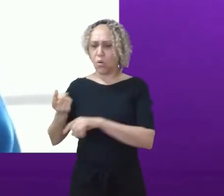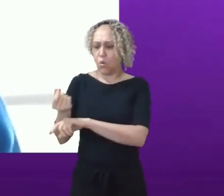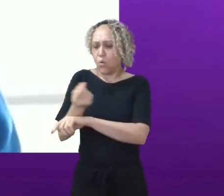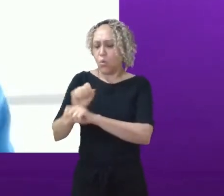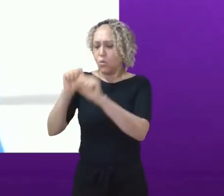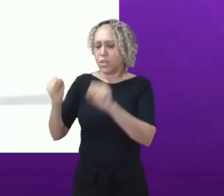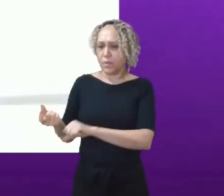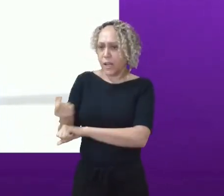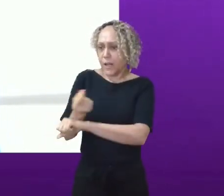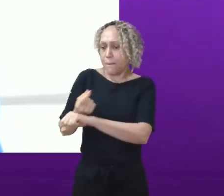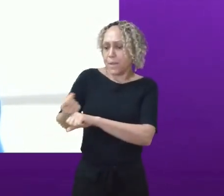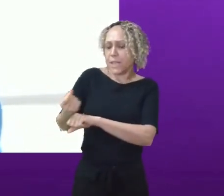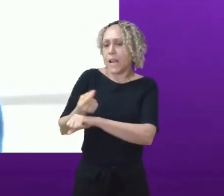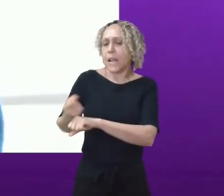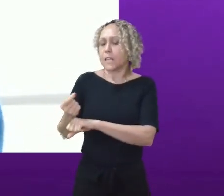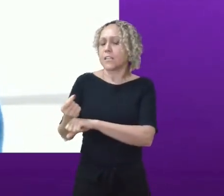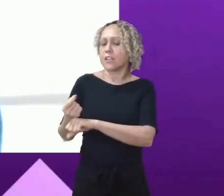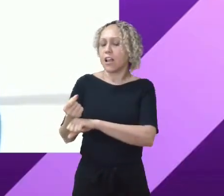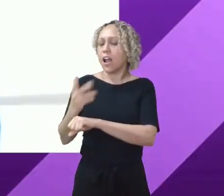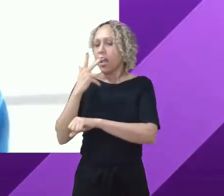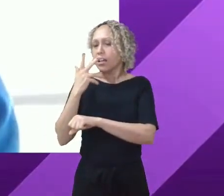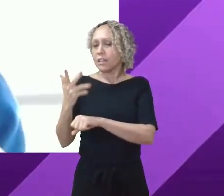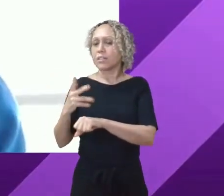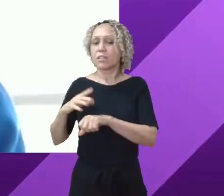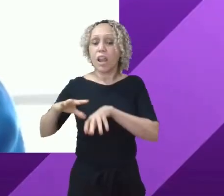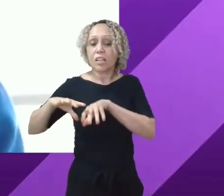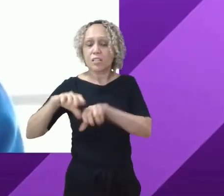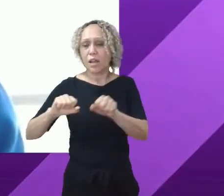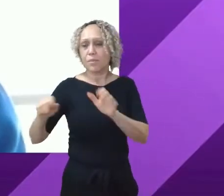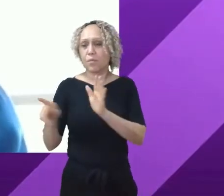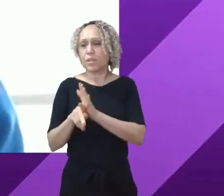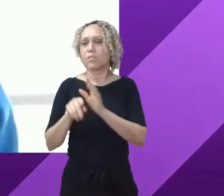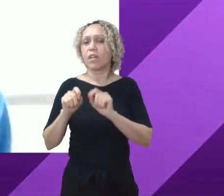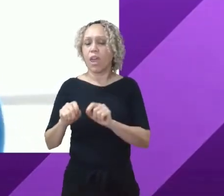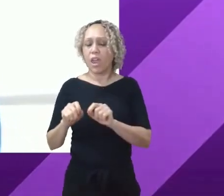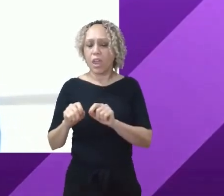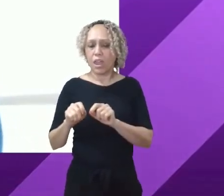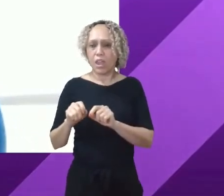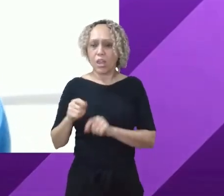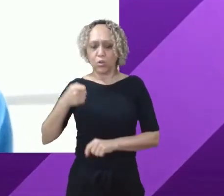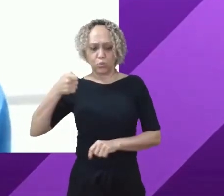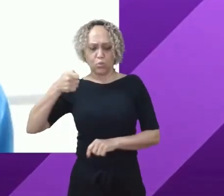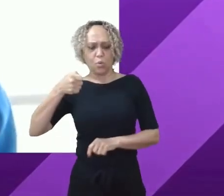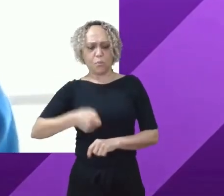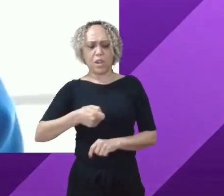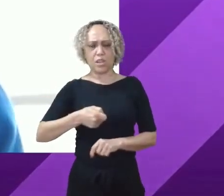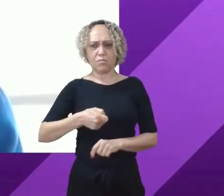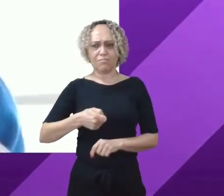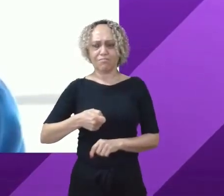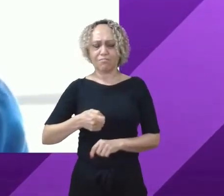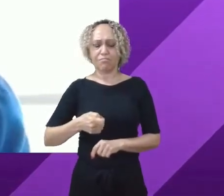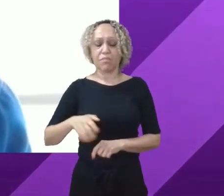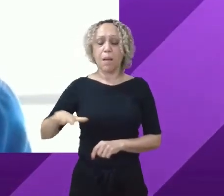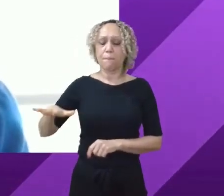capitalista, para uma economia de mercado, é conveniente